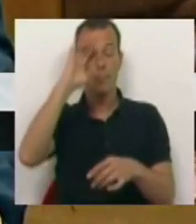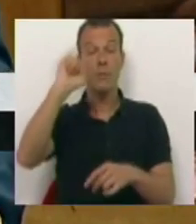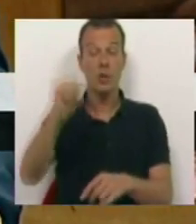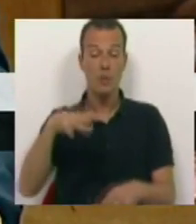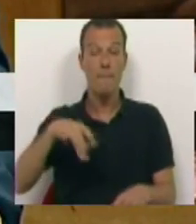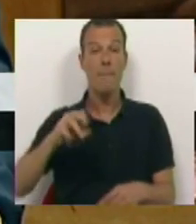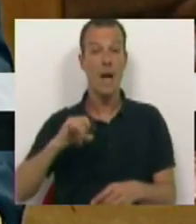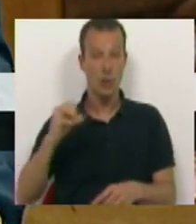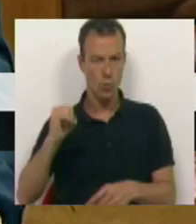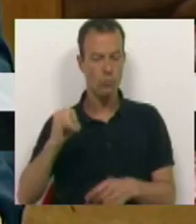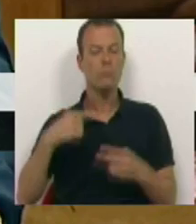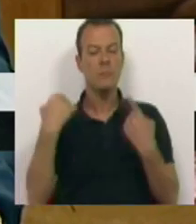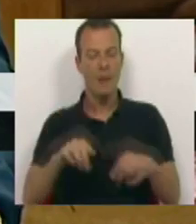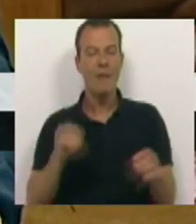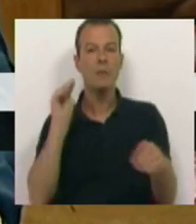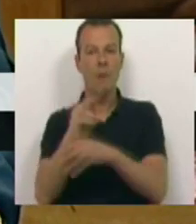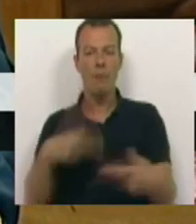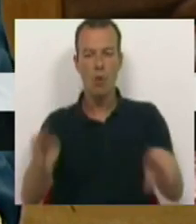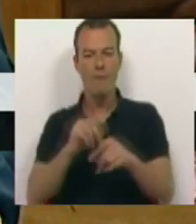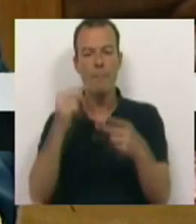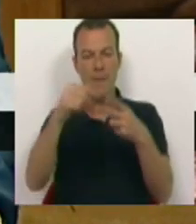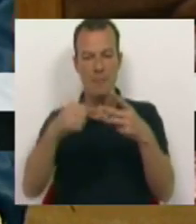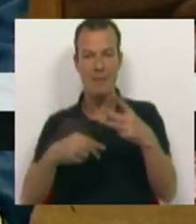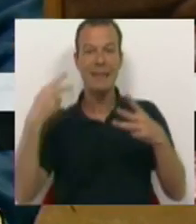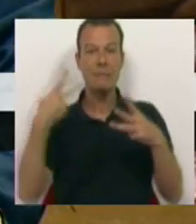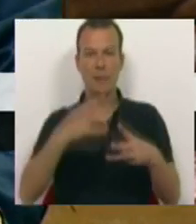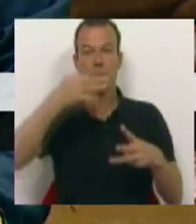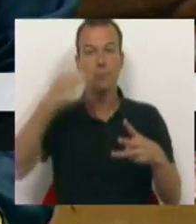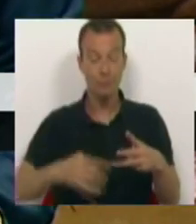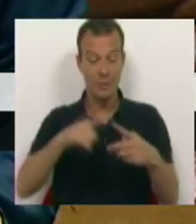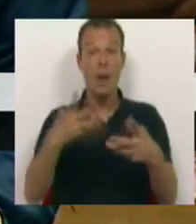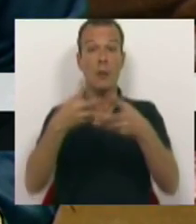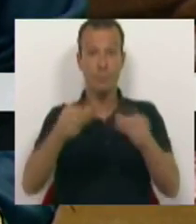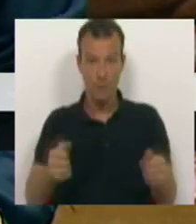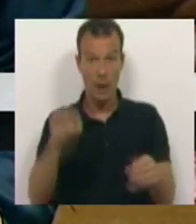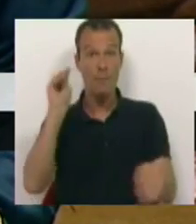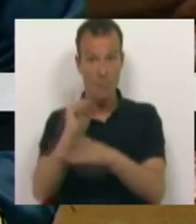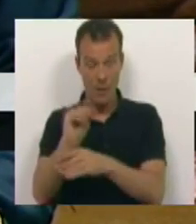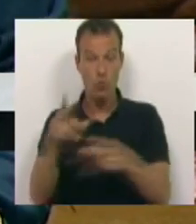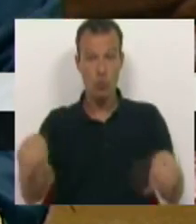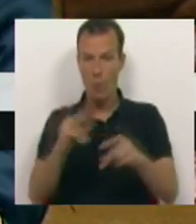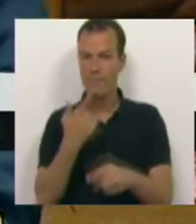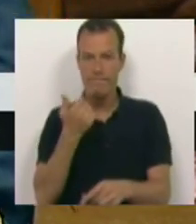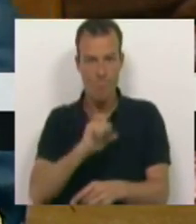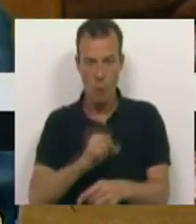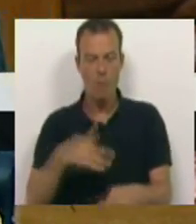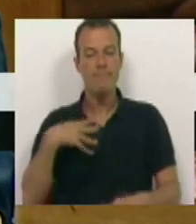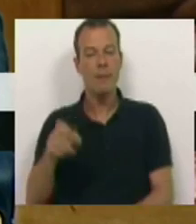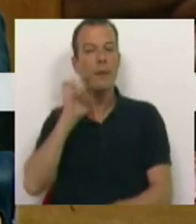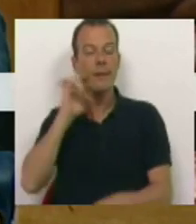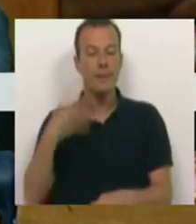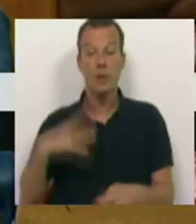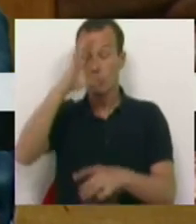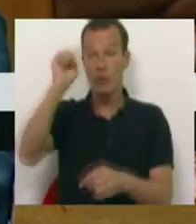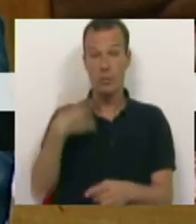deixou-nos 3 certezas sobre o novo banco e cito: a extinção do novo banco está fora de causa, não pode haver uma garantia de Estado para